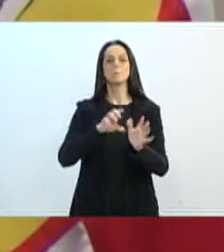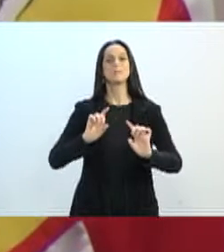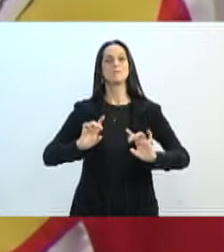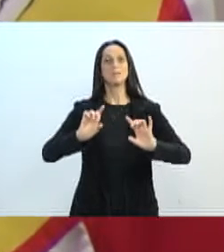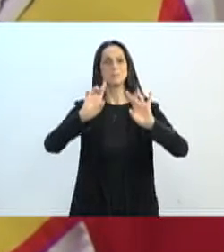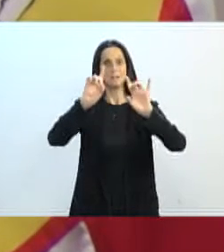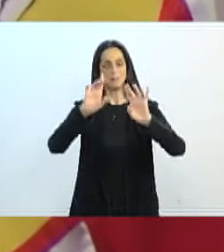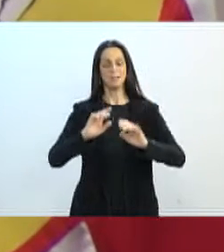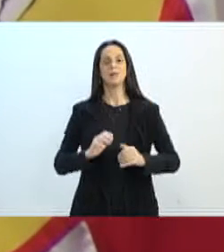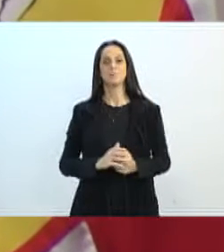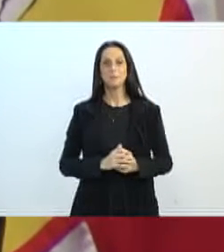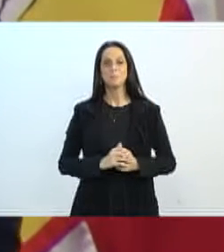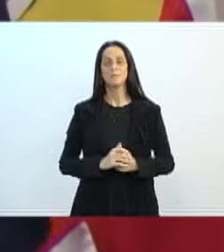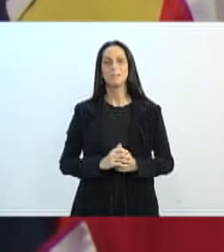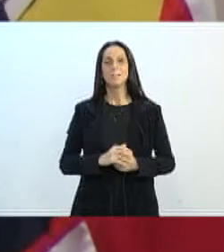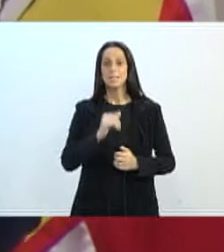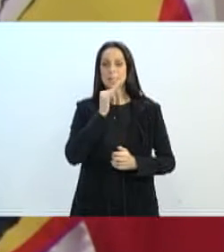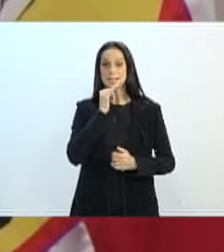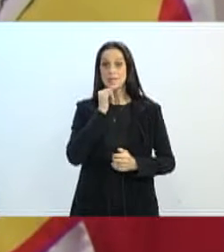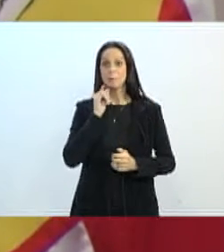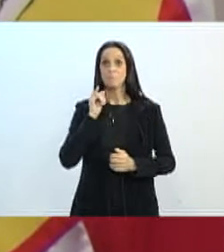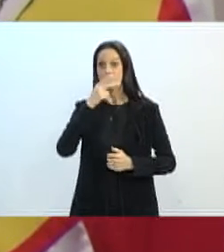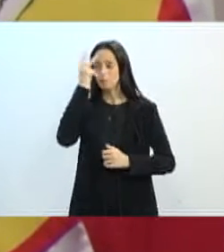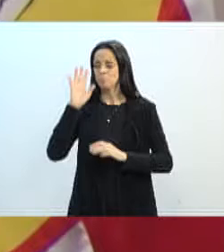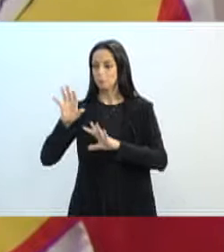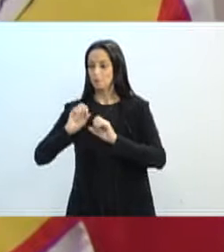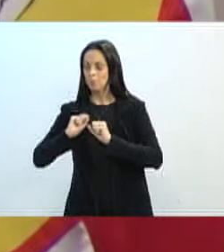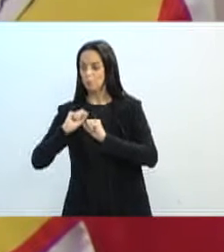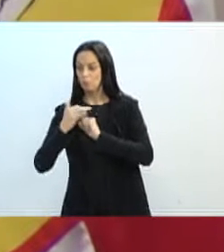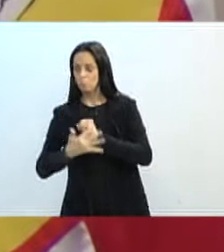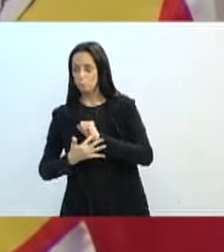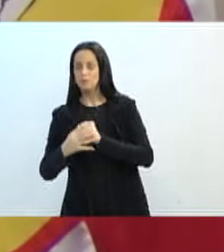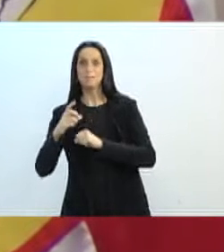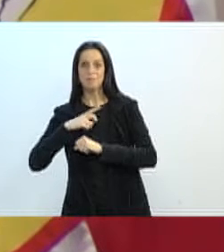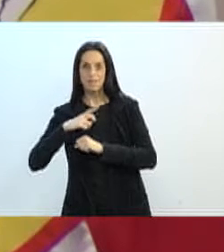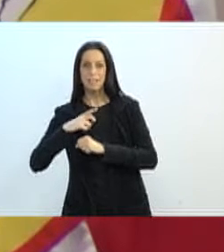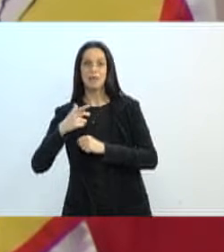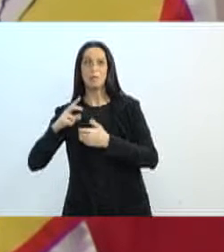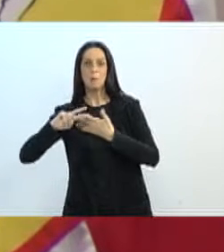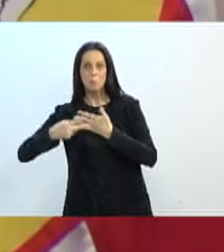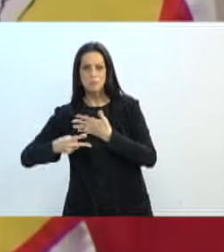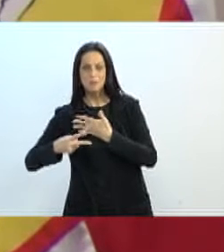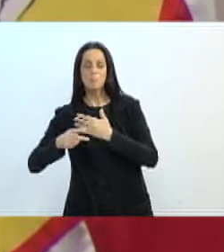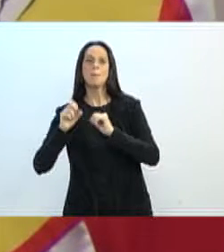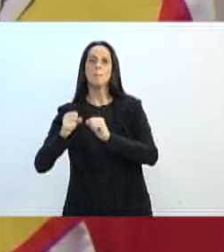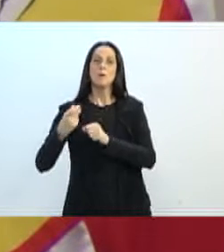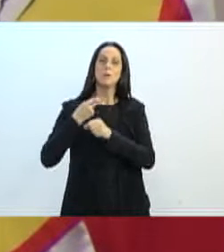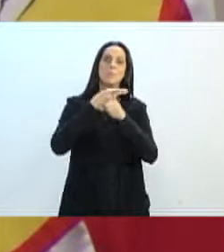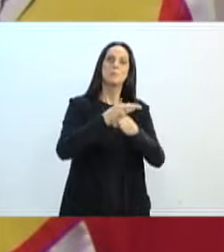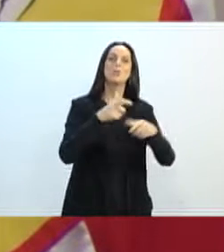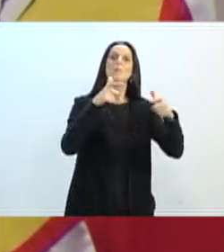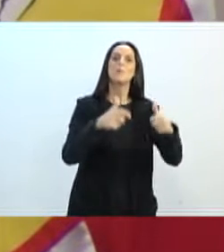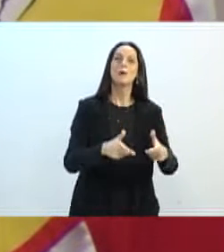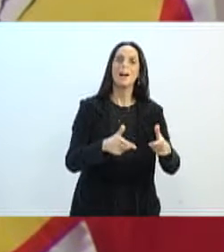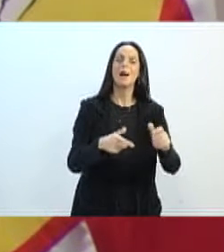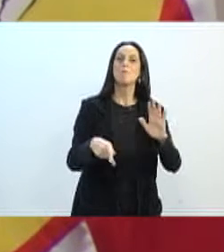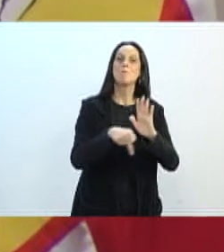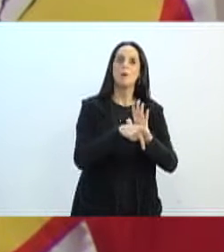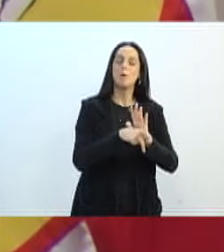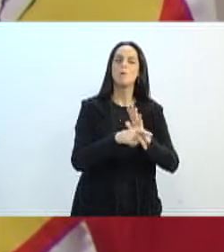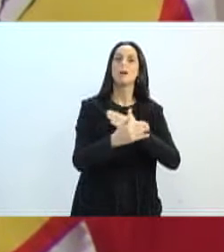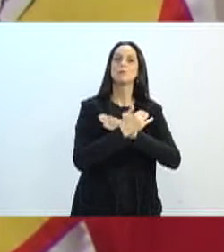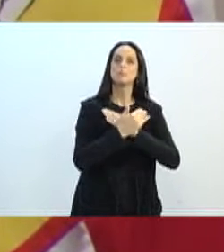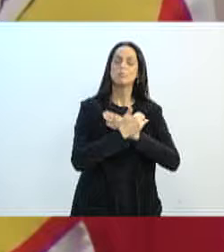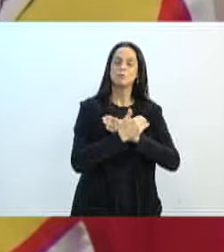Tratamento Pós-Covid, que foi inaugurado na tarde de hoje. Começa o atendimento no ambulatório